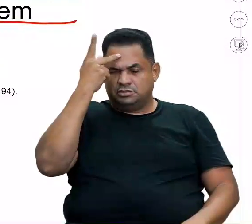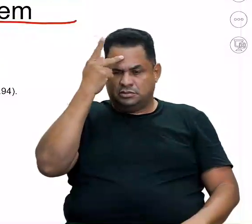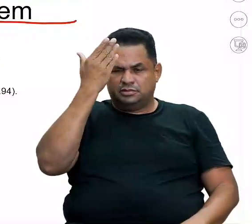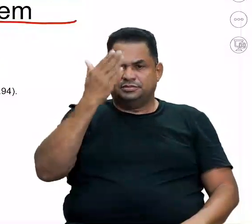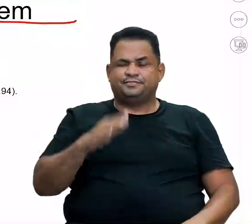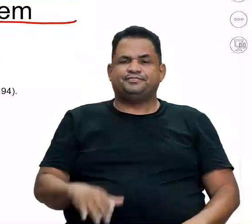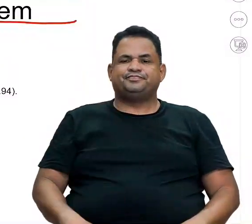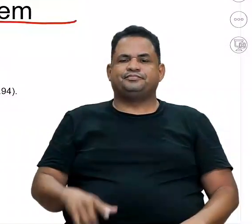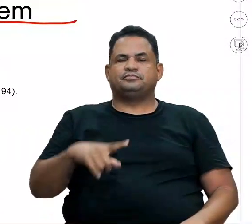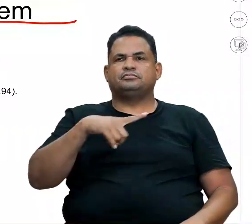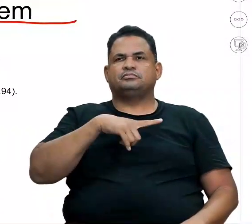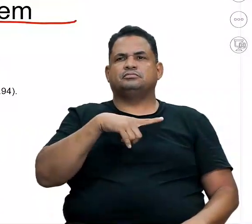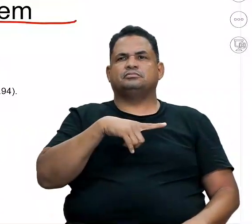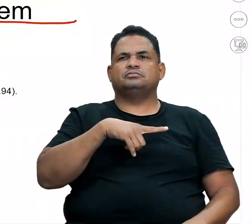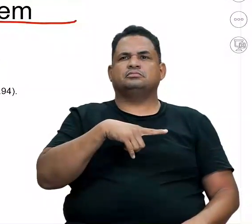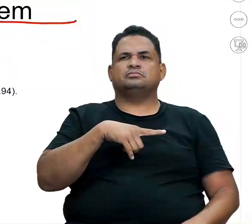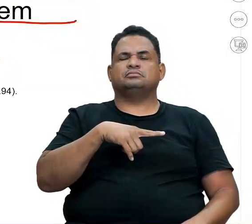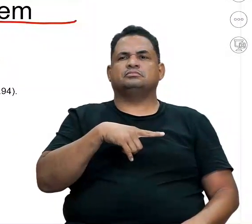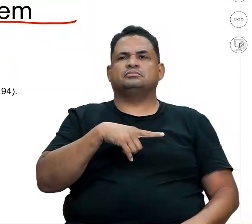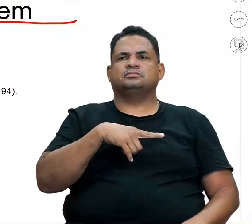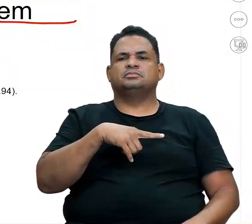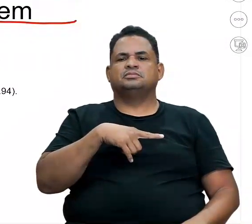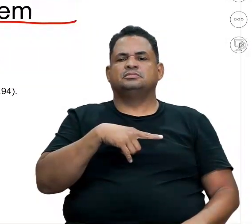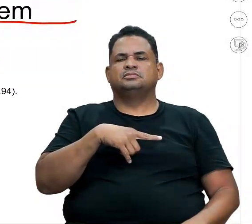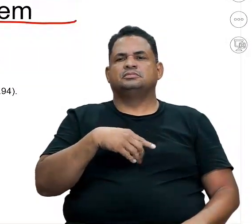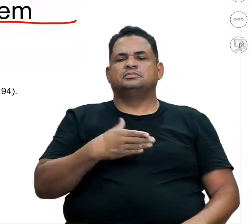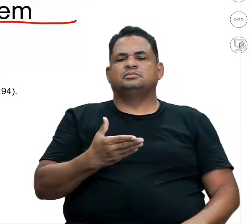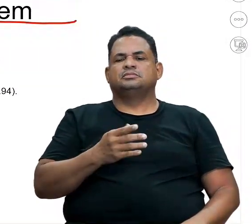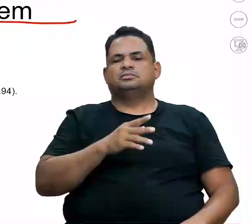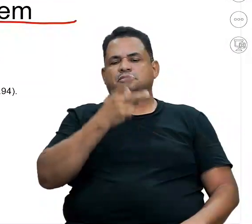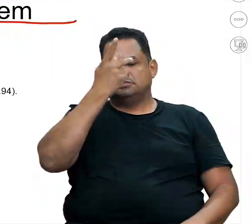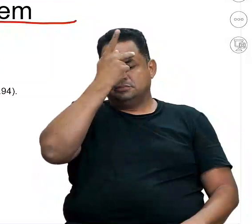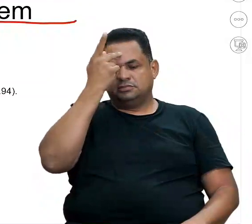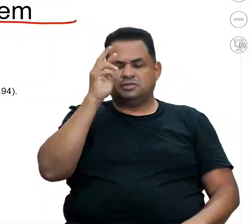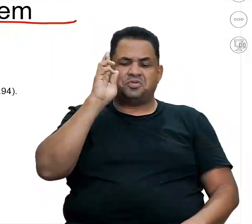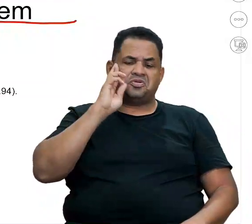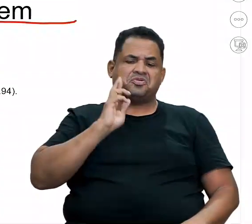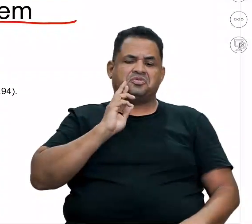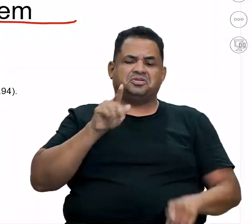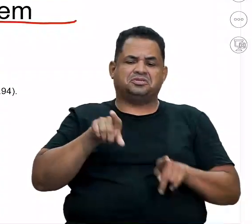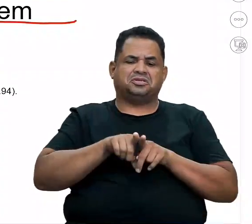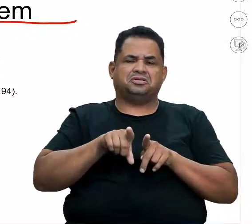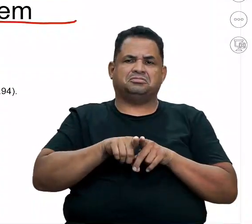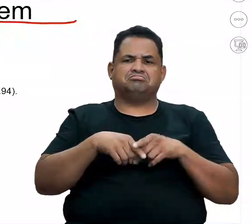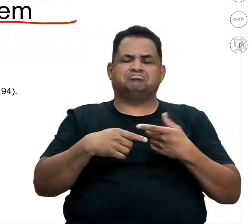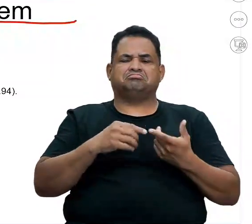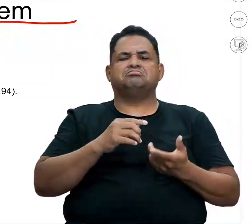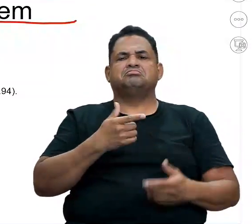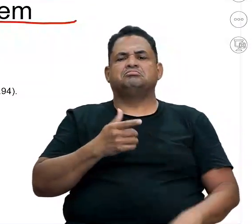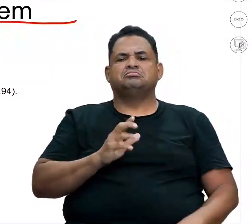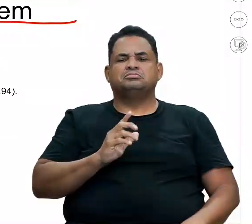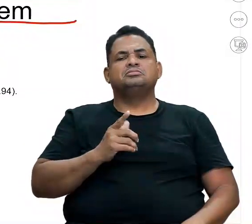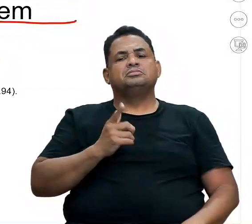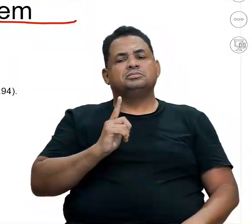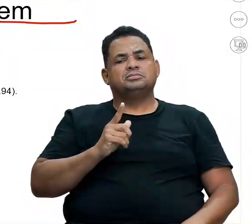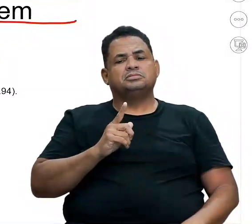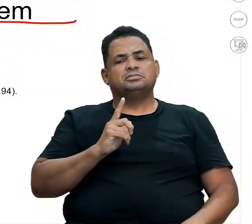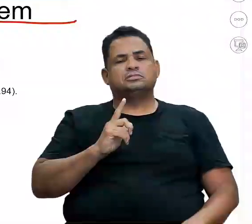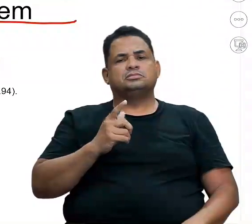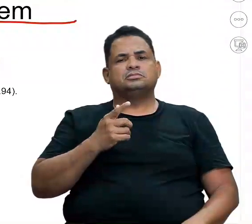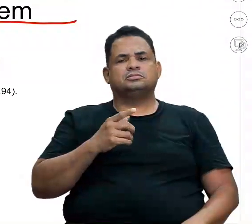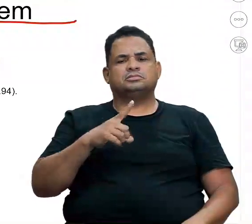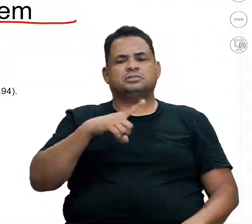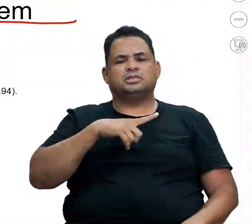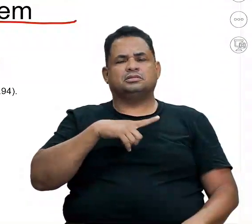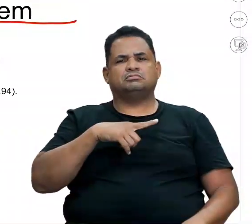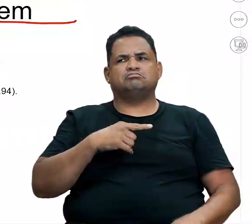Existem estereótipos em relação aqui, pessoal de Rondônia, né? Não existe. Tudo isso foram criados de alguém